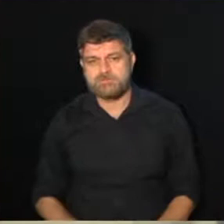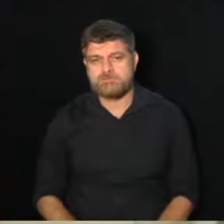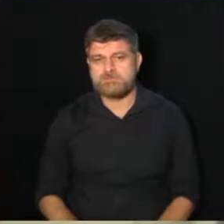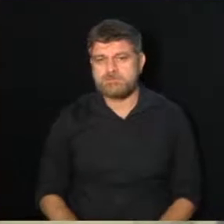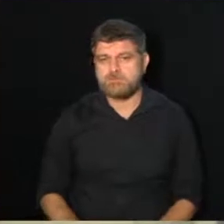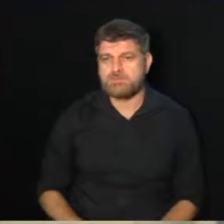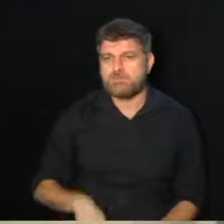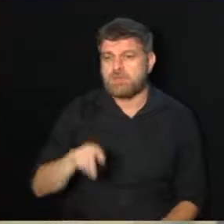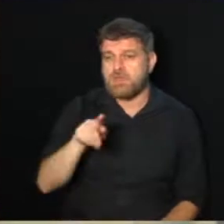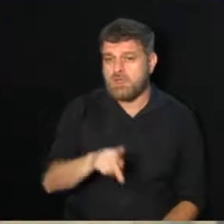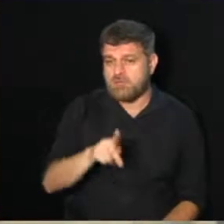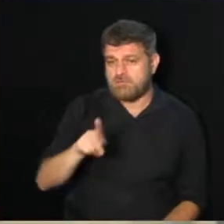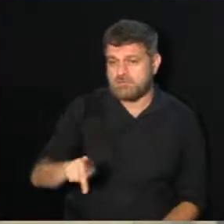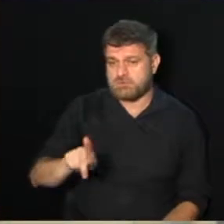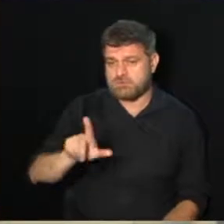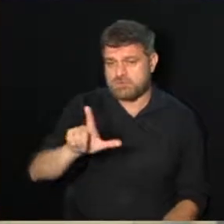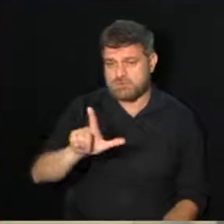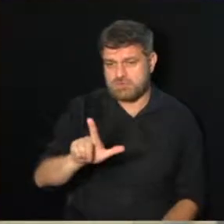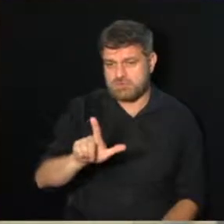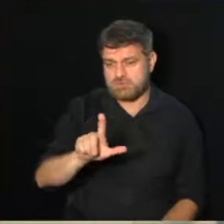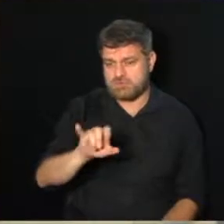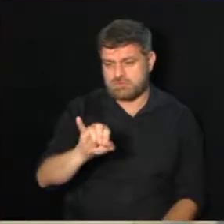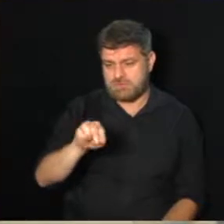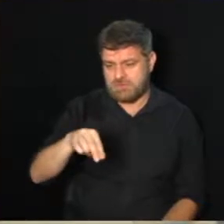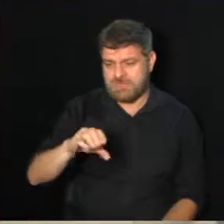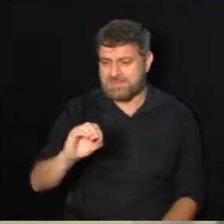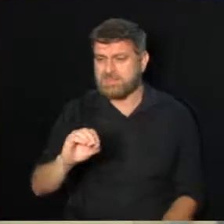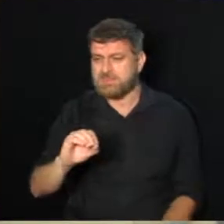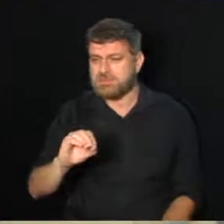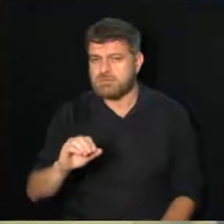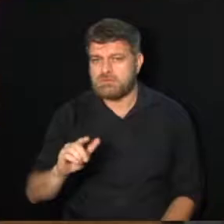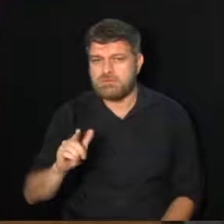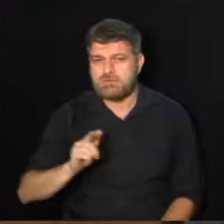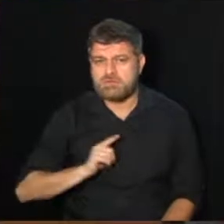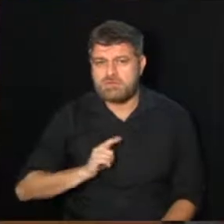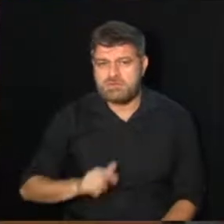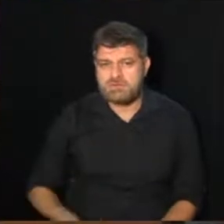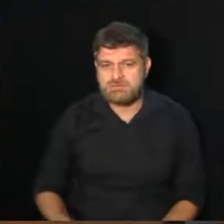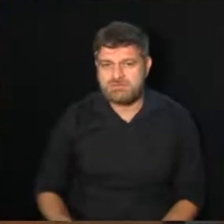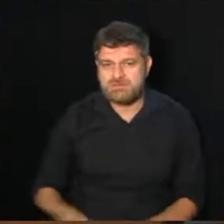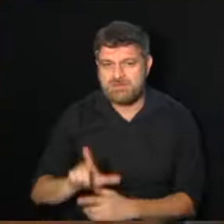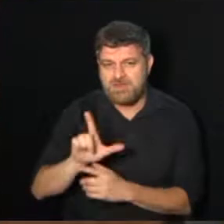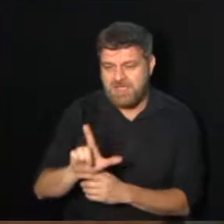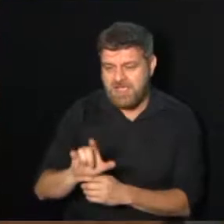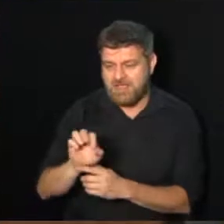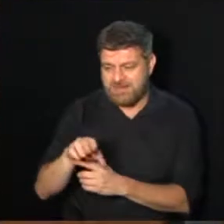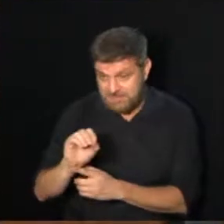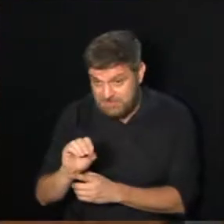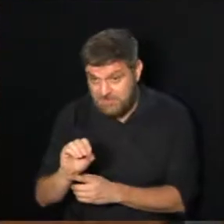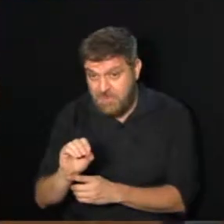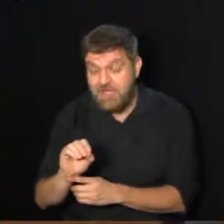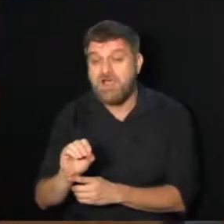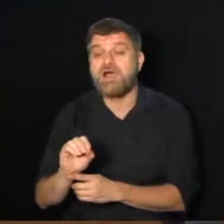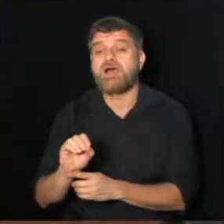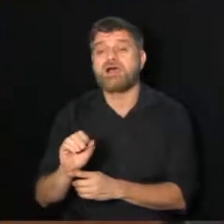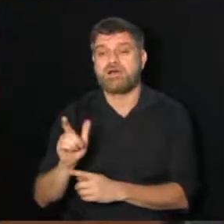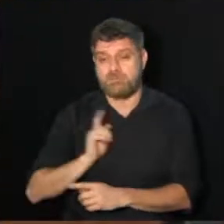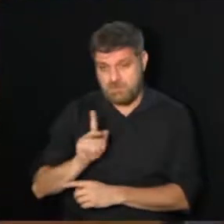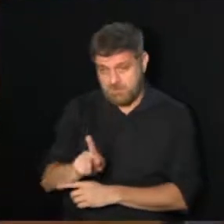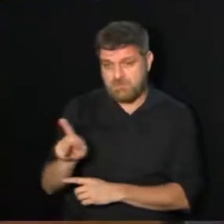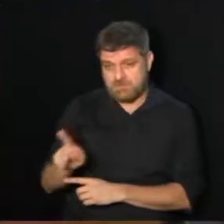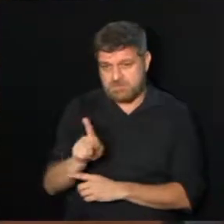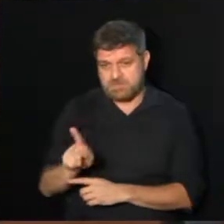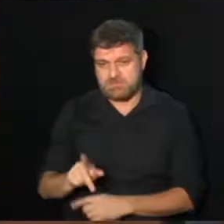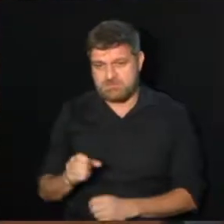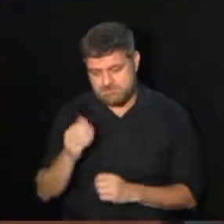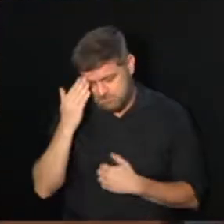Lino, é que chegou aqui às minhas mãos aqui com a apresentação só de Lino, viu? Mas fica aqui feito o registro, viu,